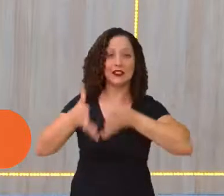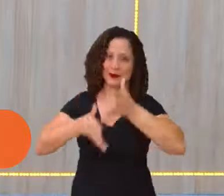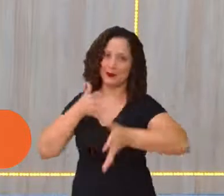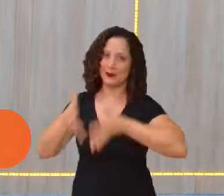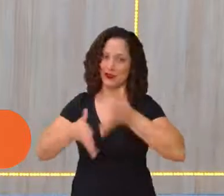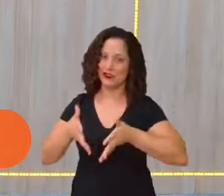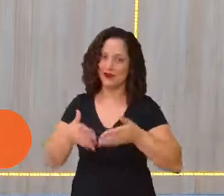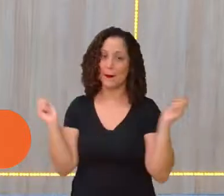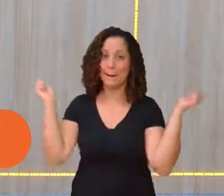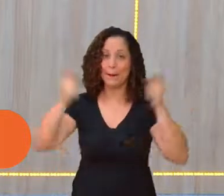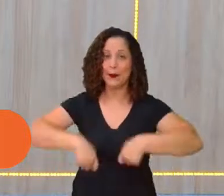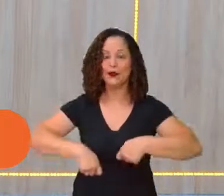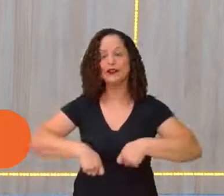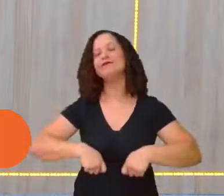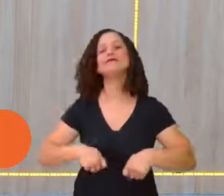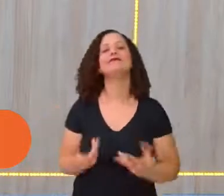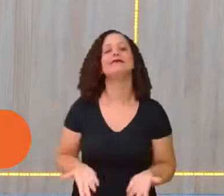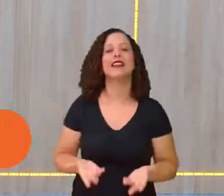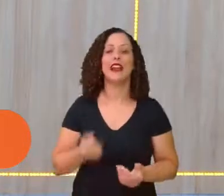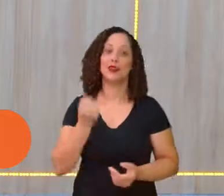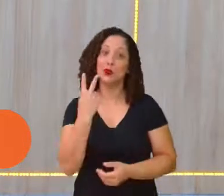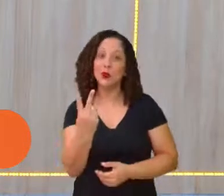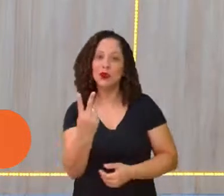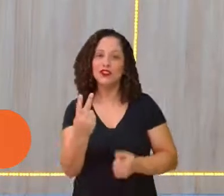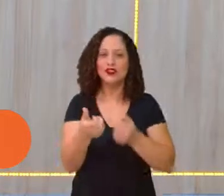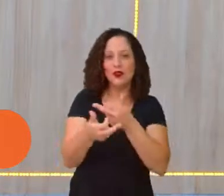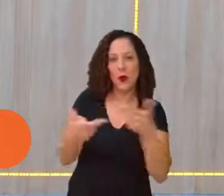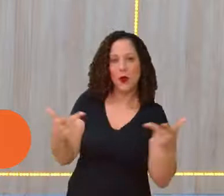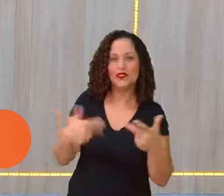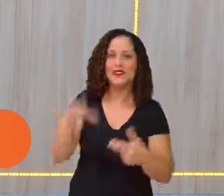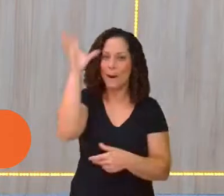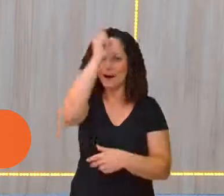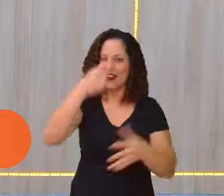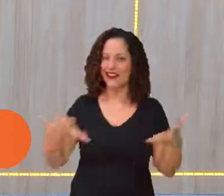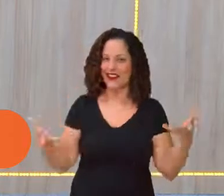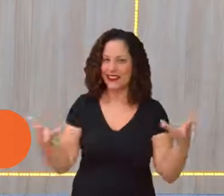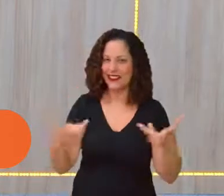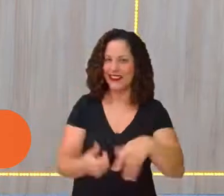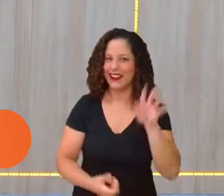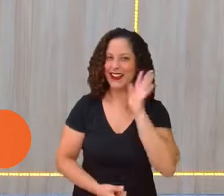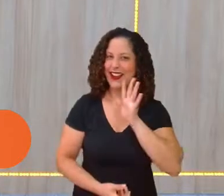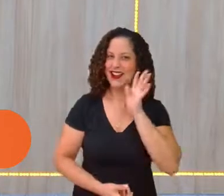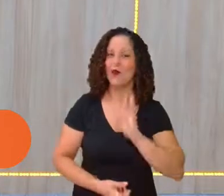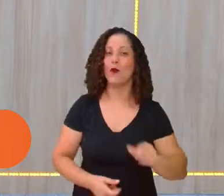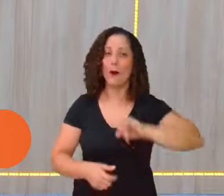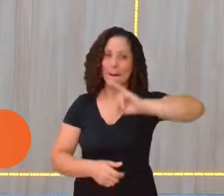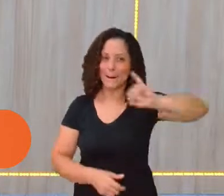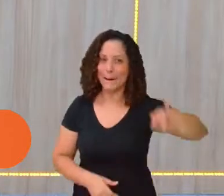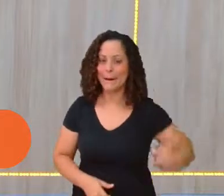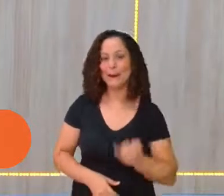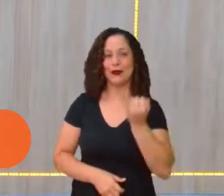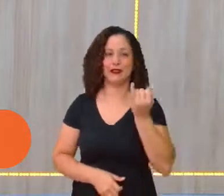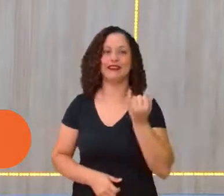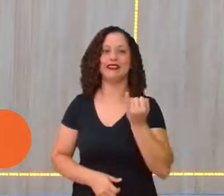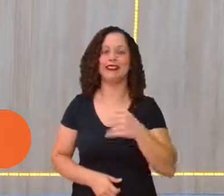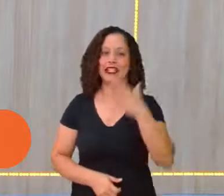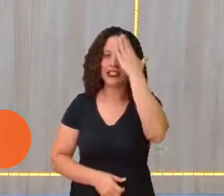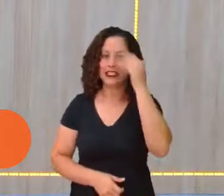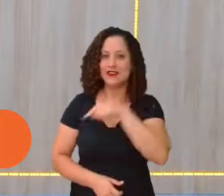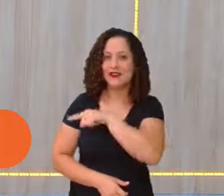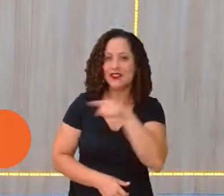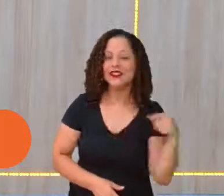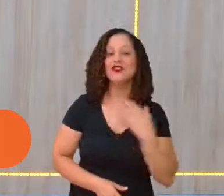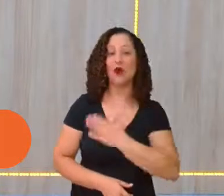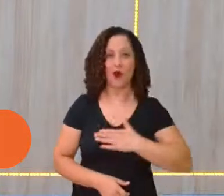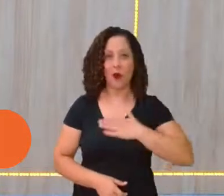Então vocês podem aí aprender duas coisas ao mesmo tempo, vê que maravilha, né? Então essa oportunidade aí, que eu sei que vocês gostam